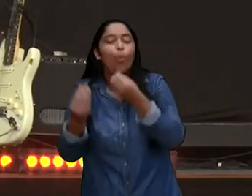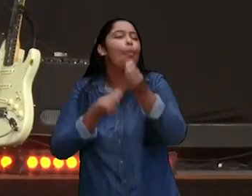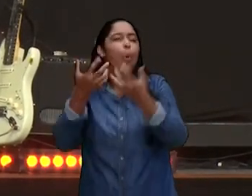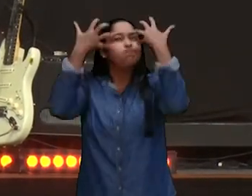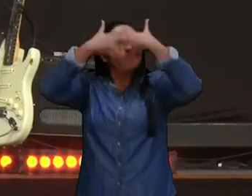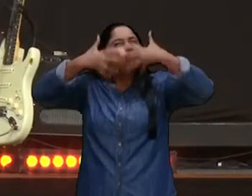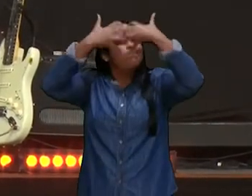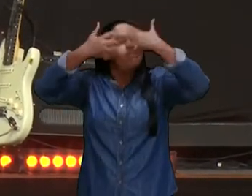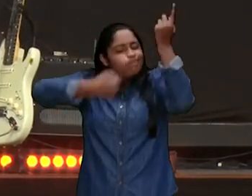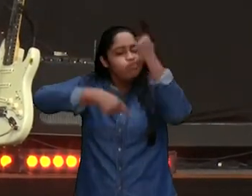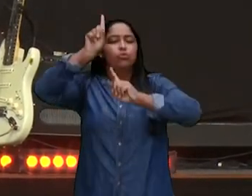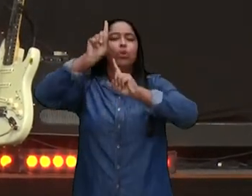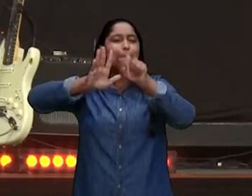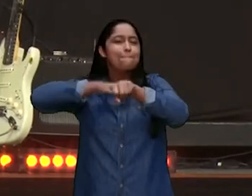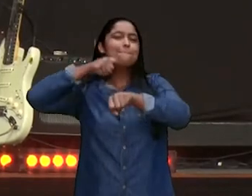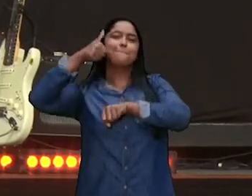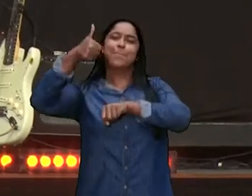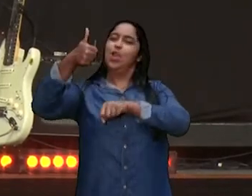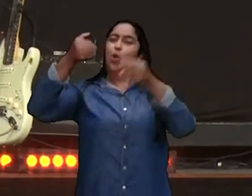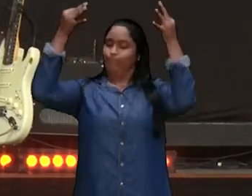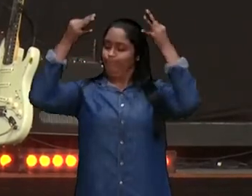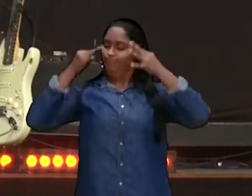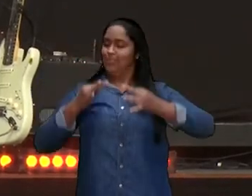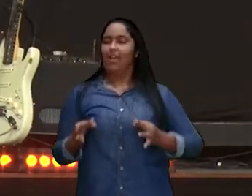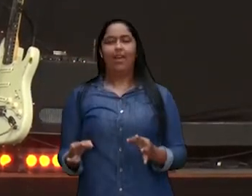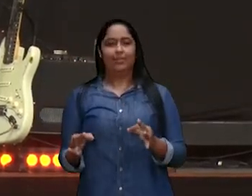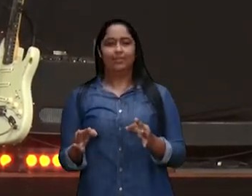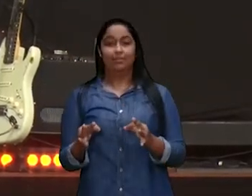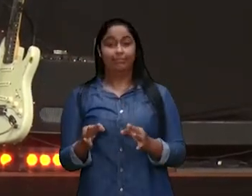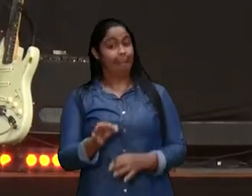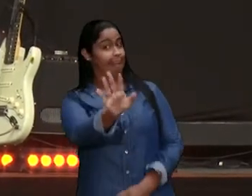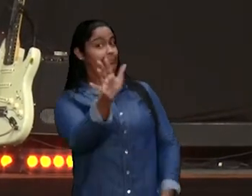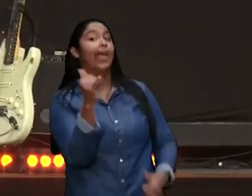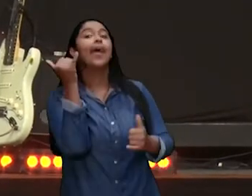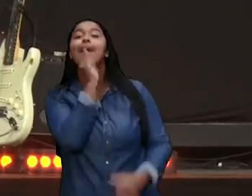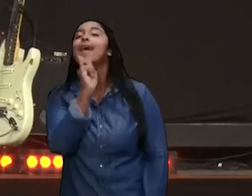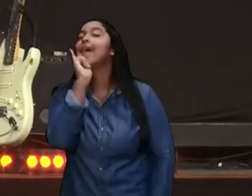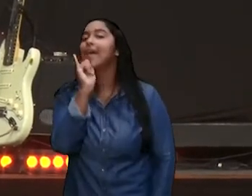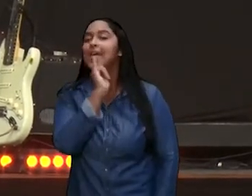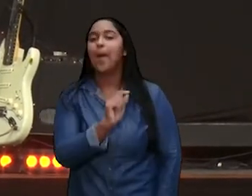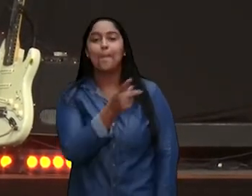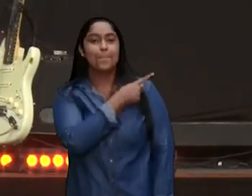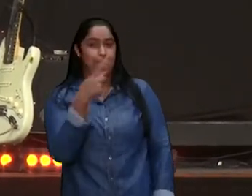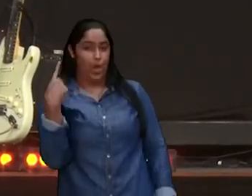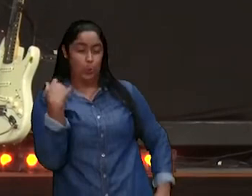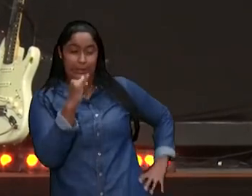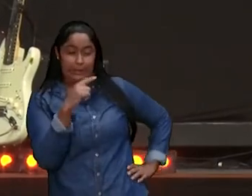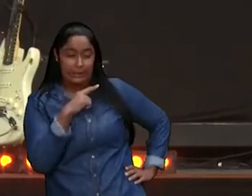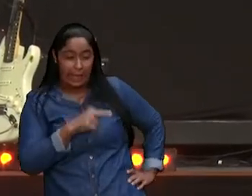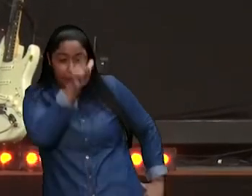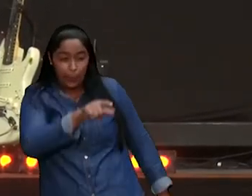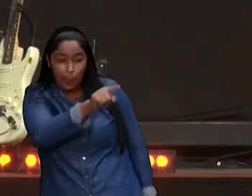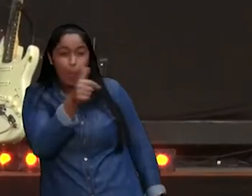mas apropriada por aquele cara já faz uns negócio Pastor tem um cara aí cheio de mutreta os negócio dele é